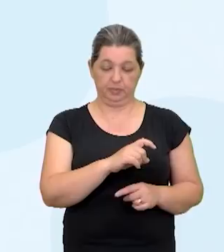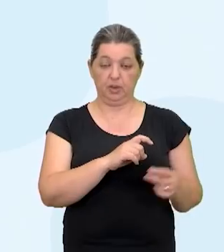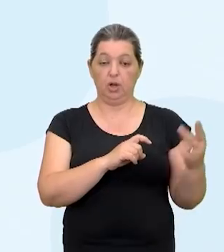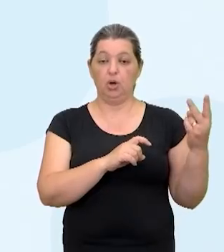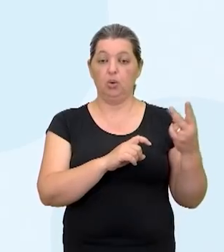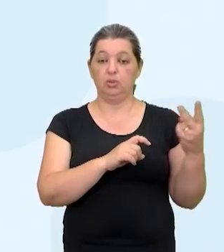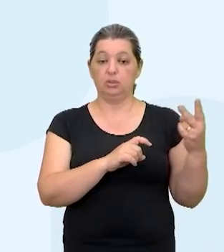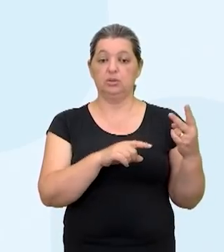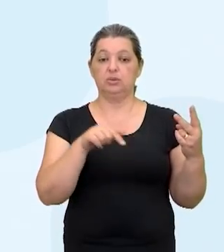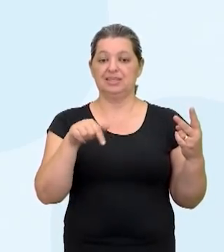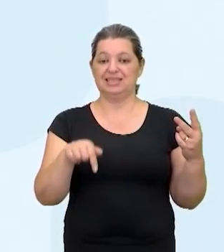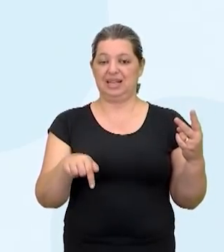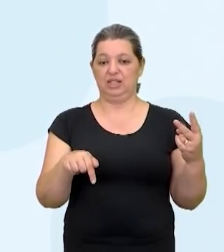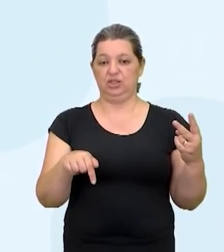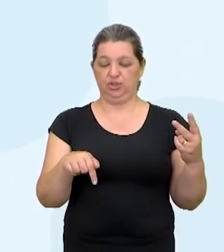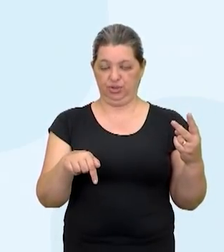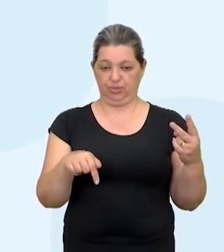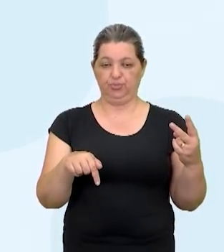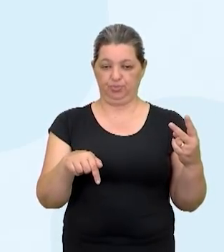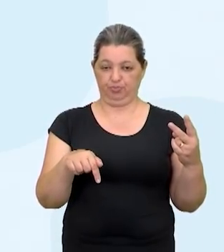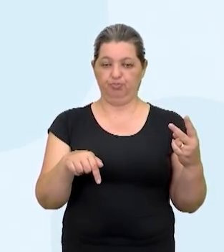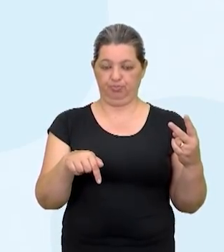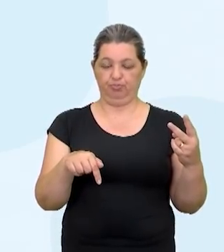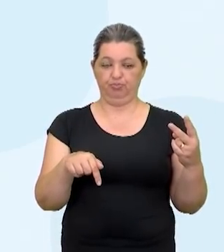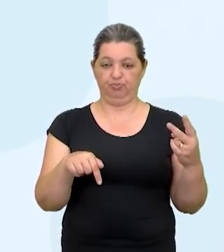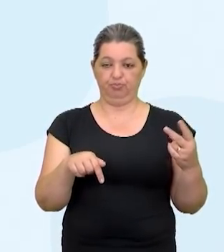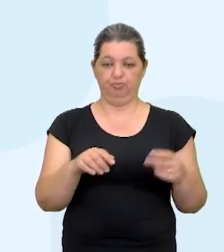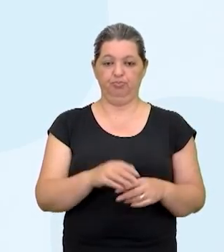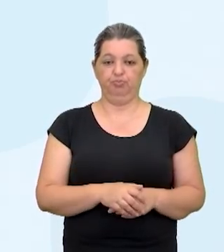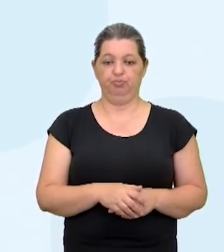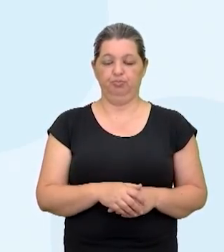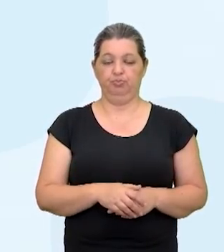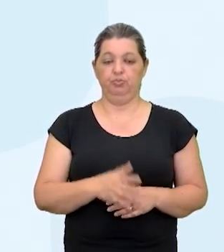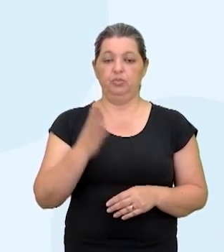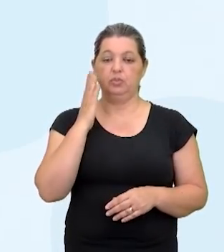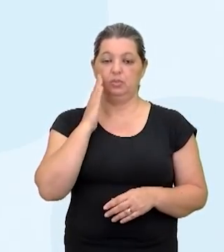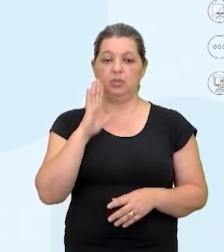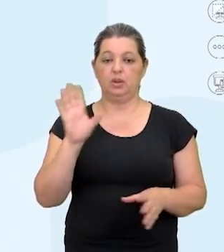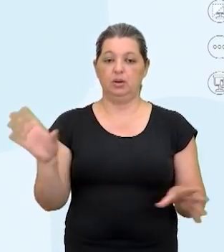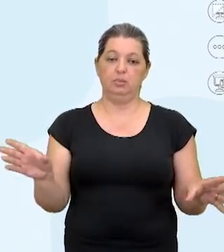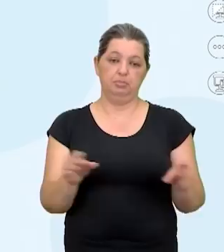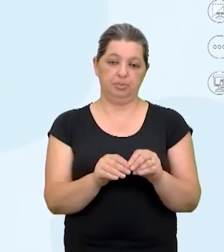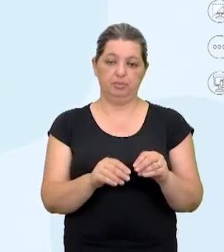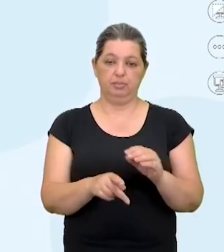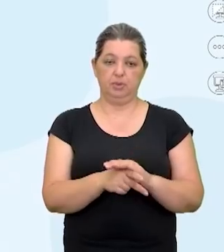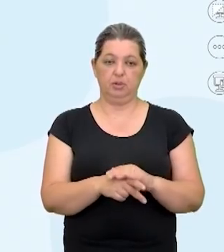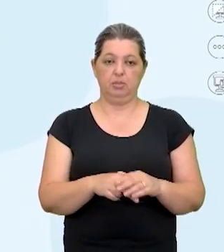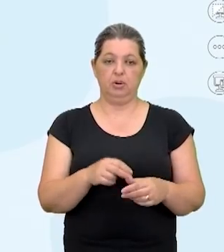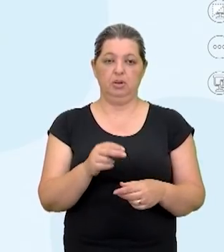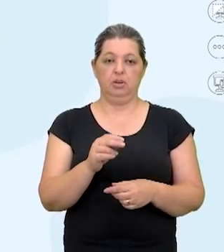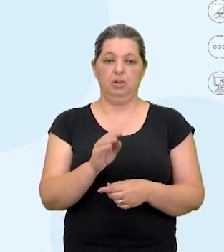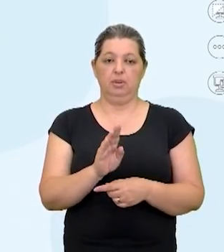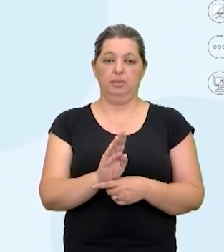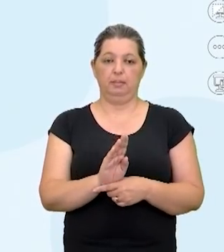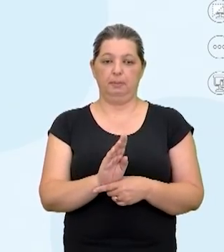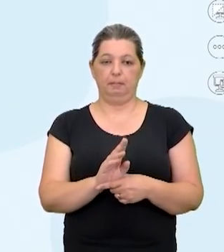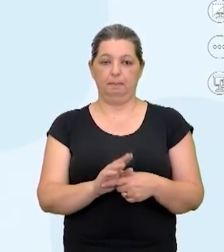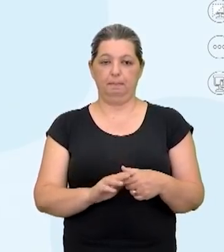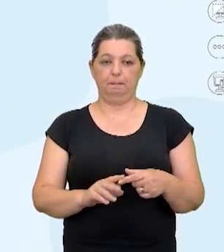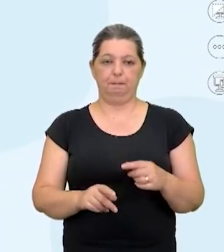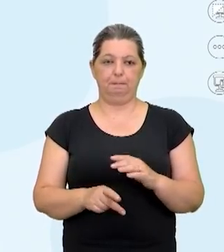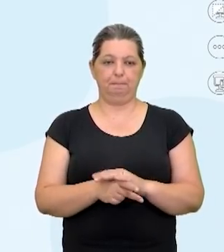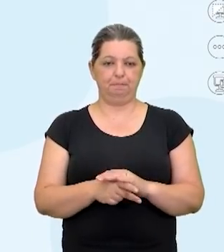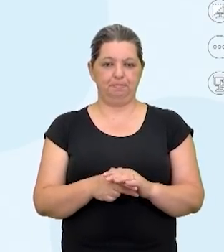termo era o 7, que ficou 7 elevado ao quadrado. Então, eu completei lá o meu binômio com o termo mais